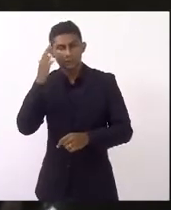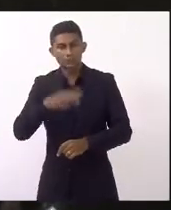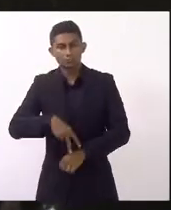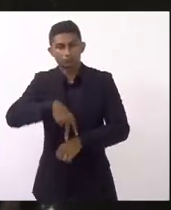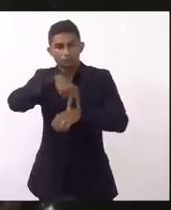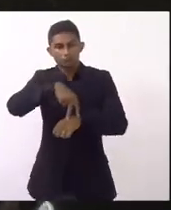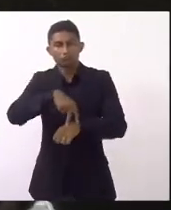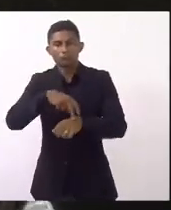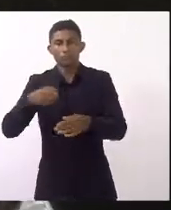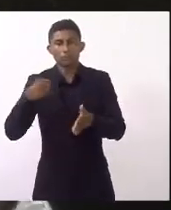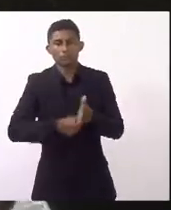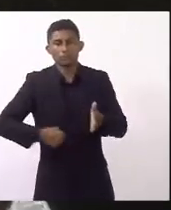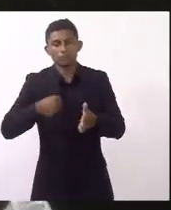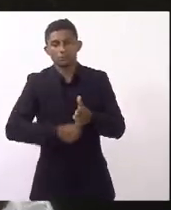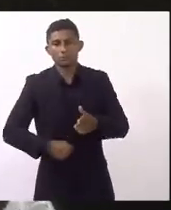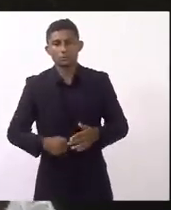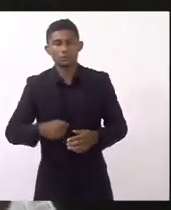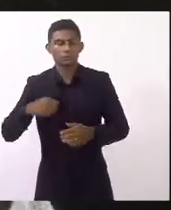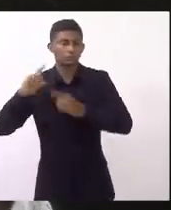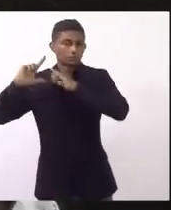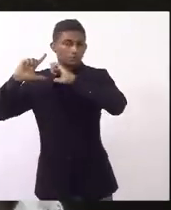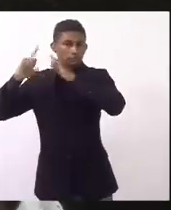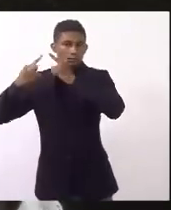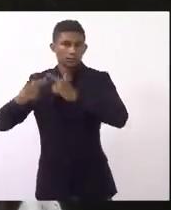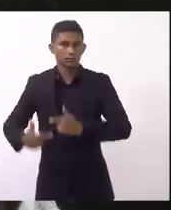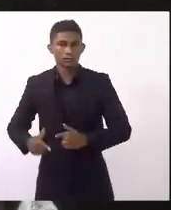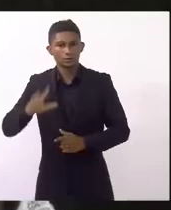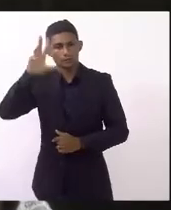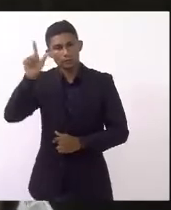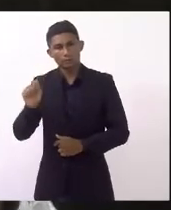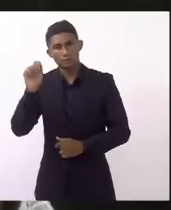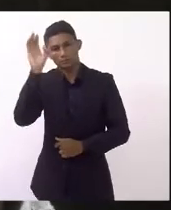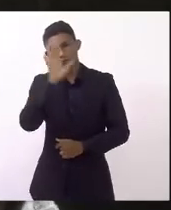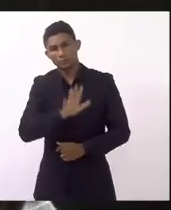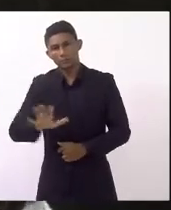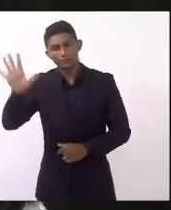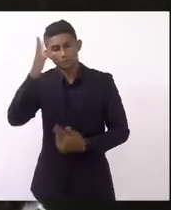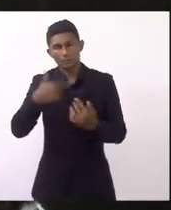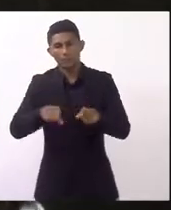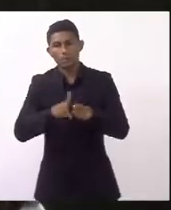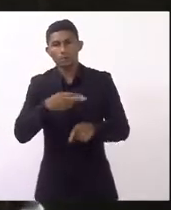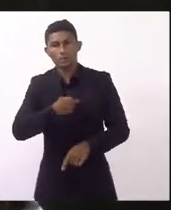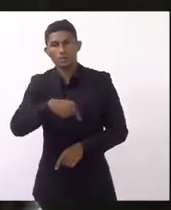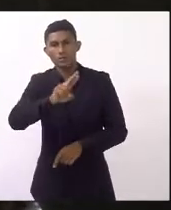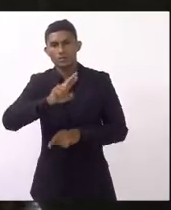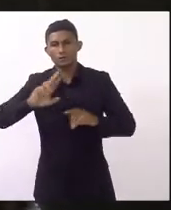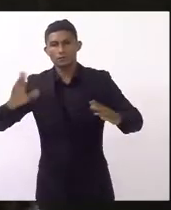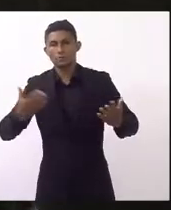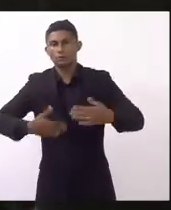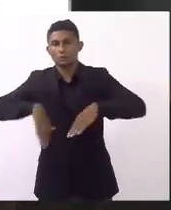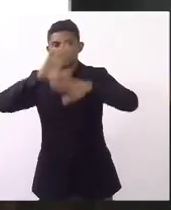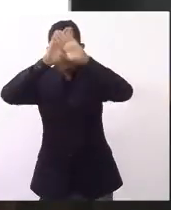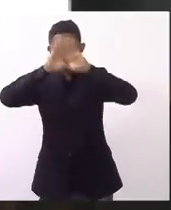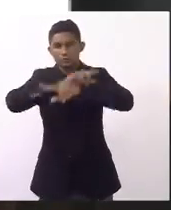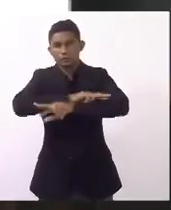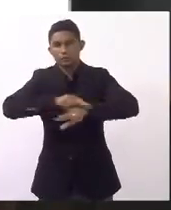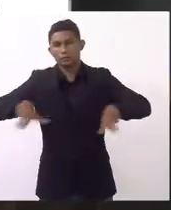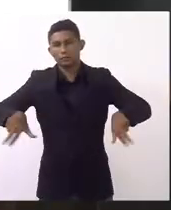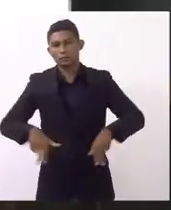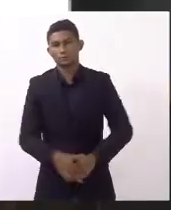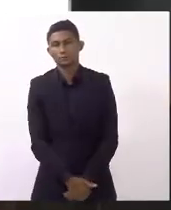na manutenção das tradições afro-brasileiras e na religião dos Orixás e